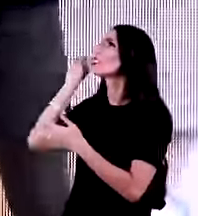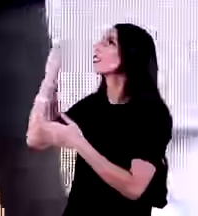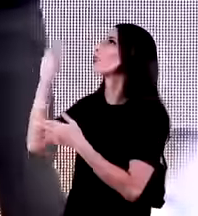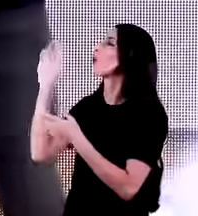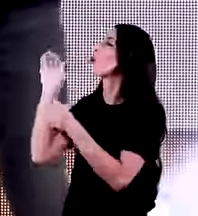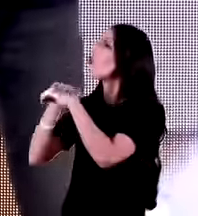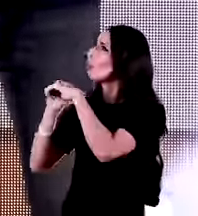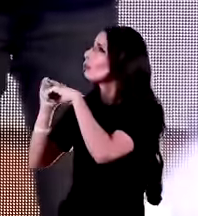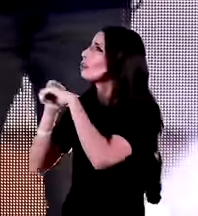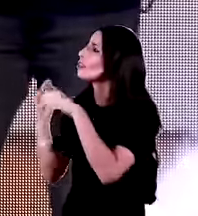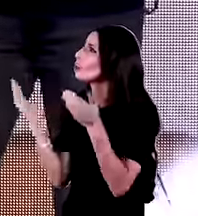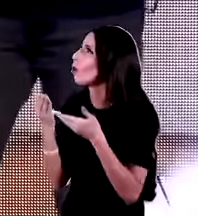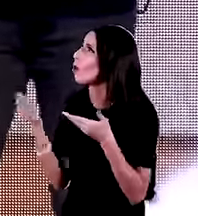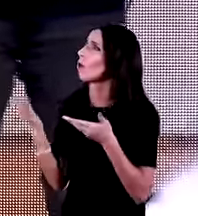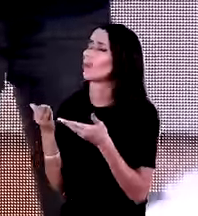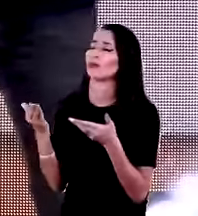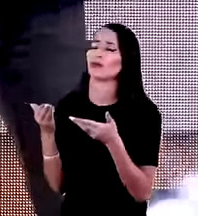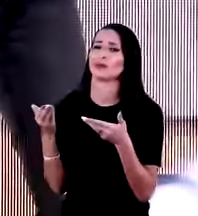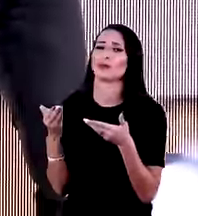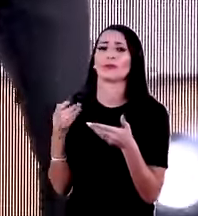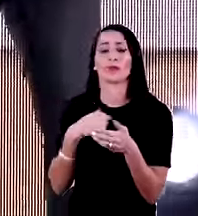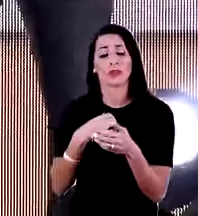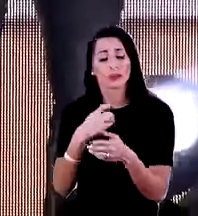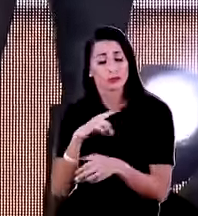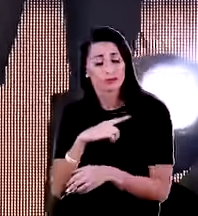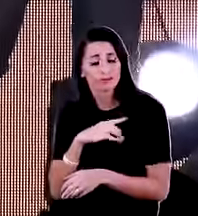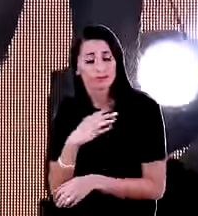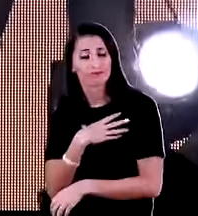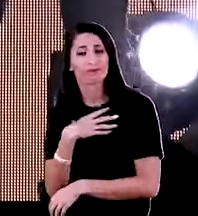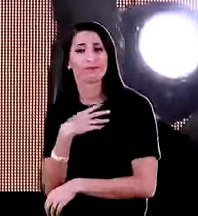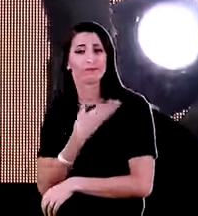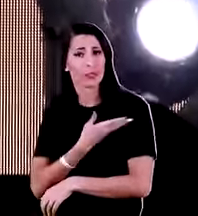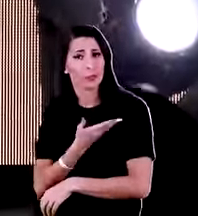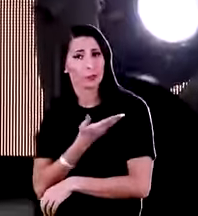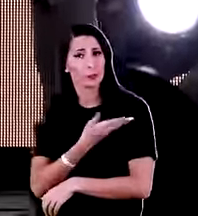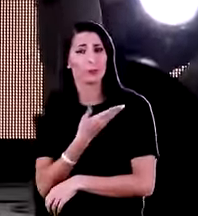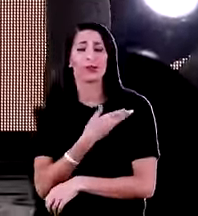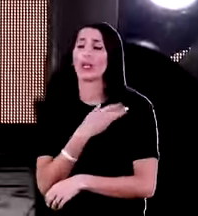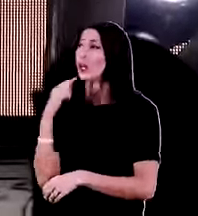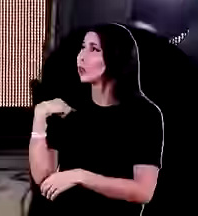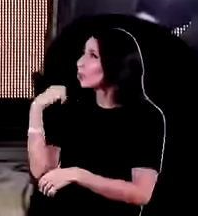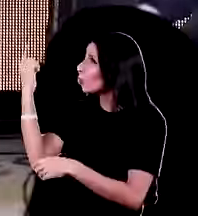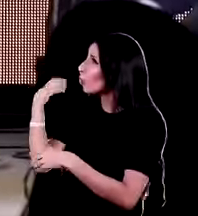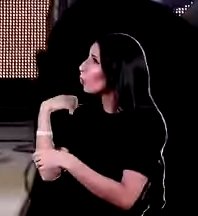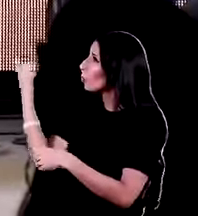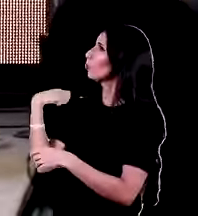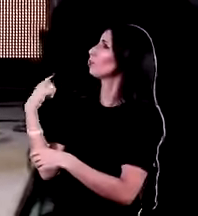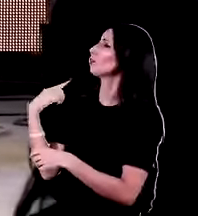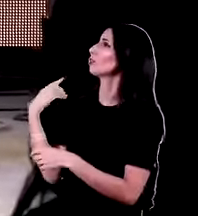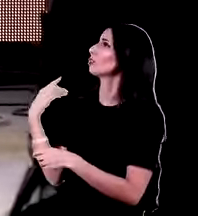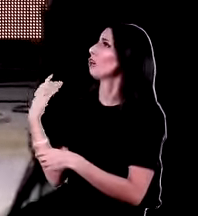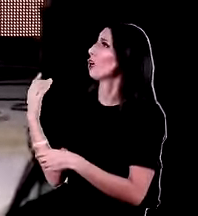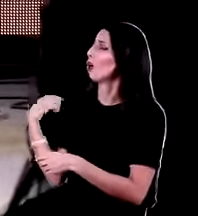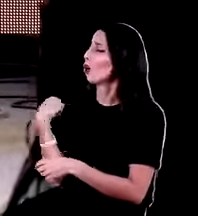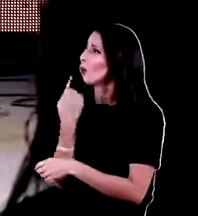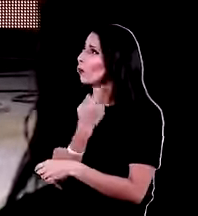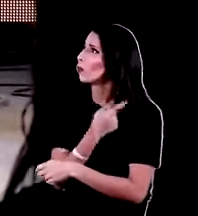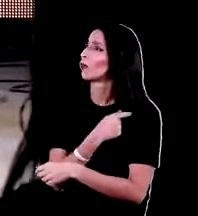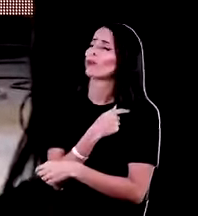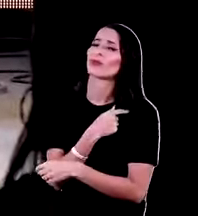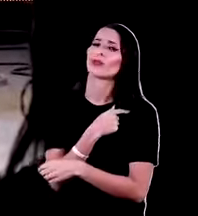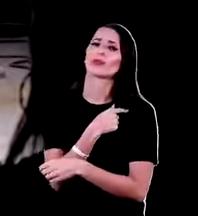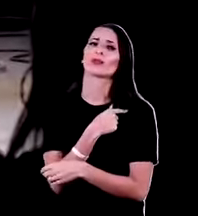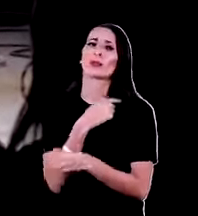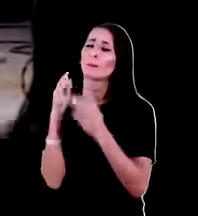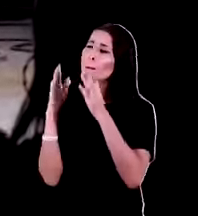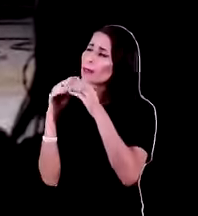conversar. Eu tenho uma amiga, Senhor, uma amiga nossa, uma amiga em comum, que está precisando do